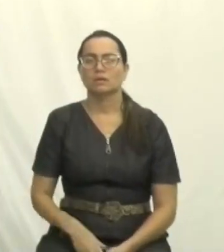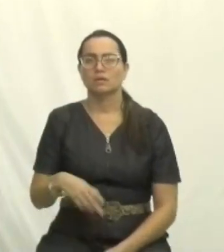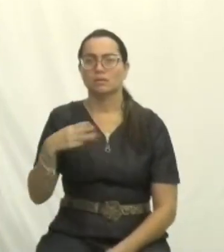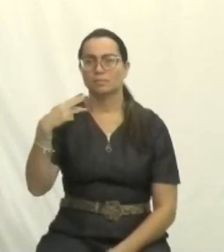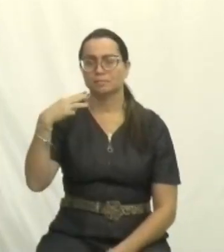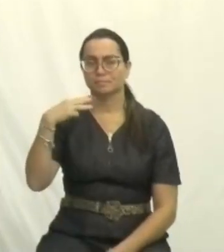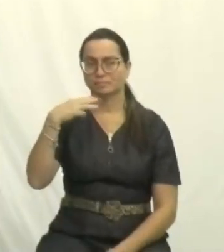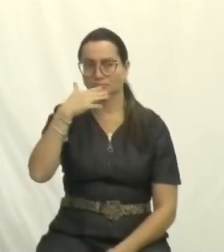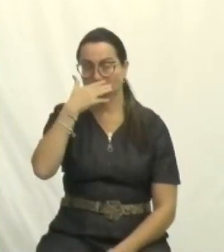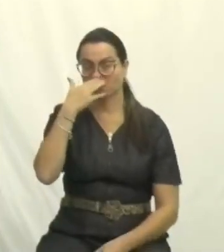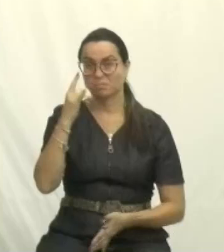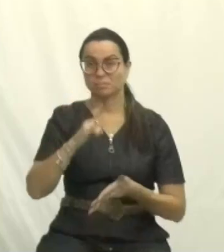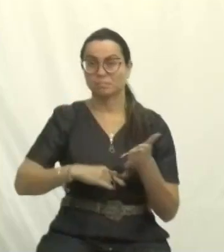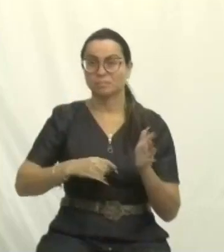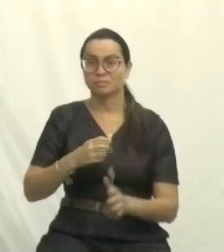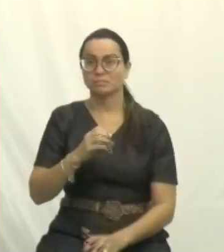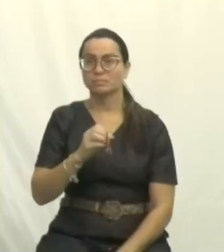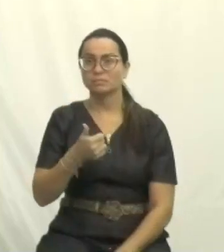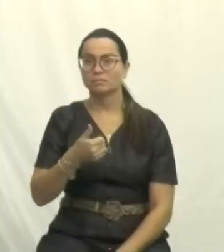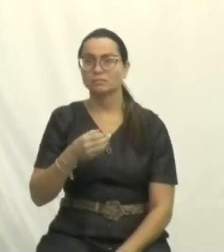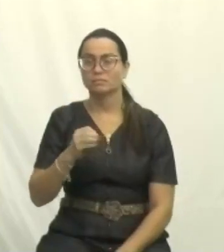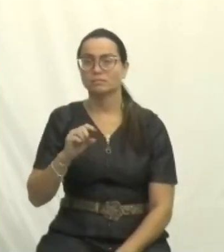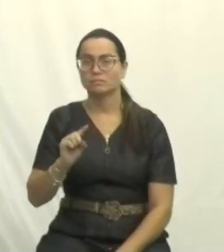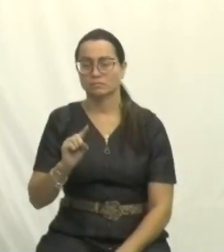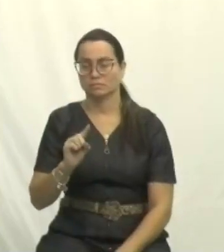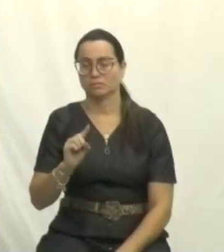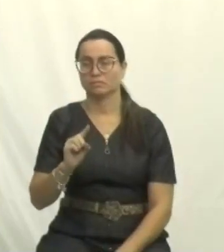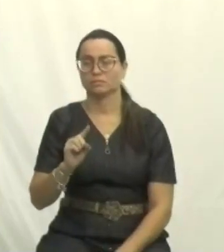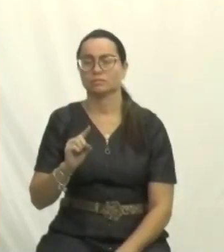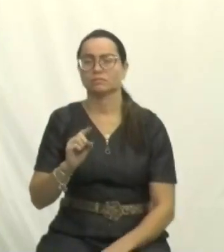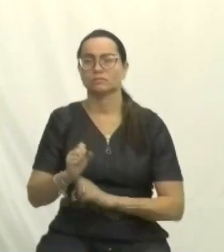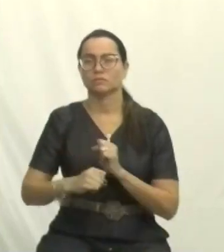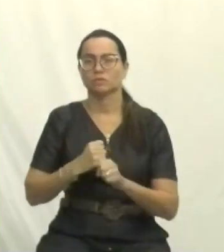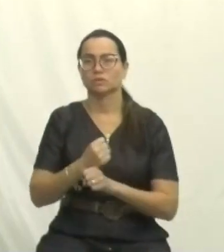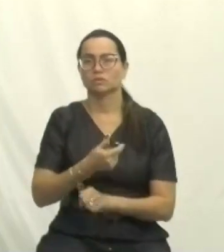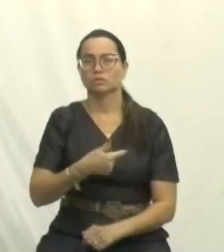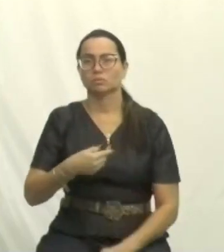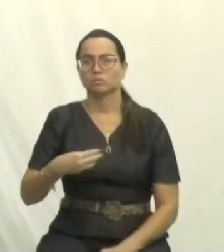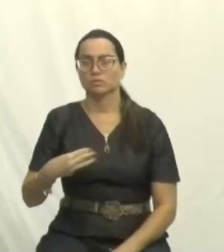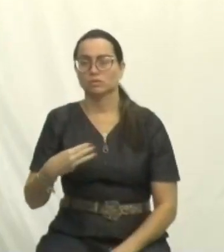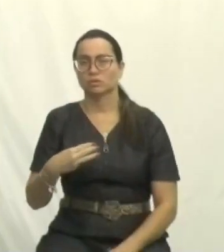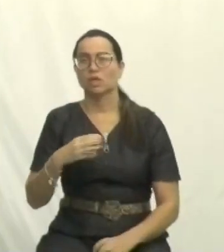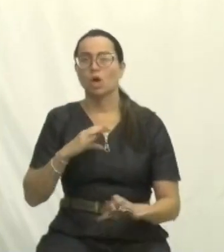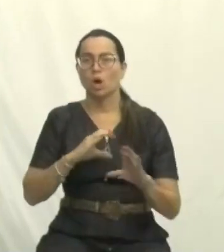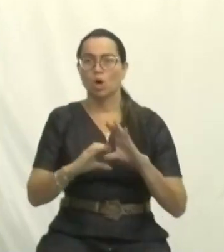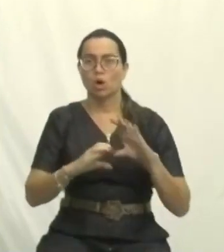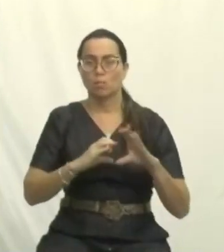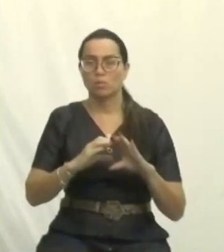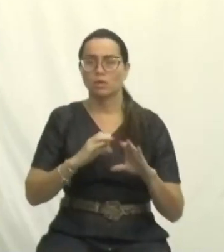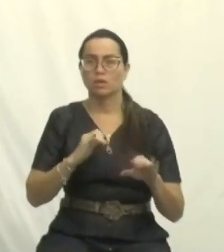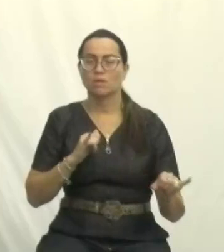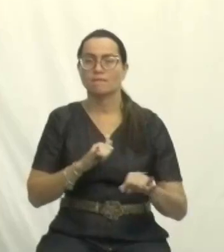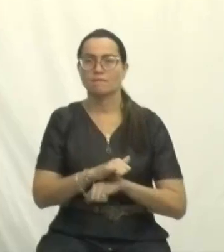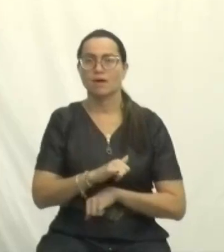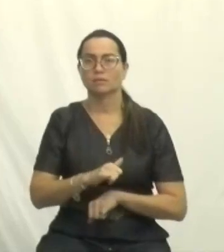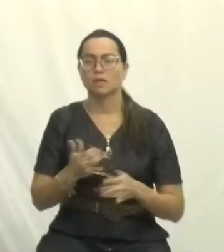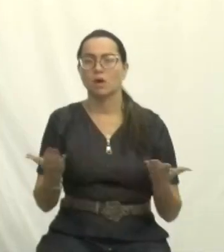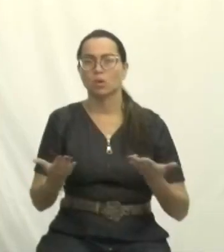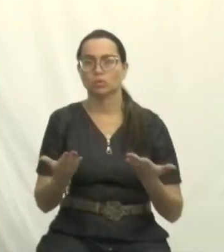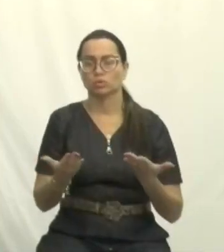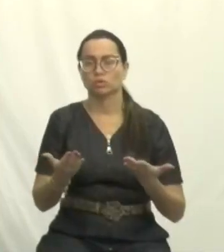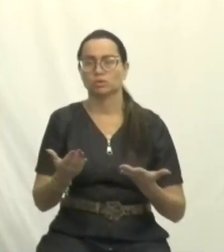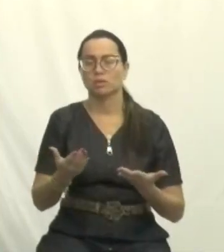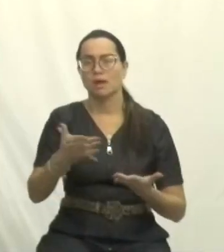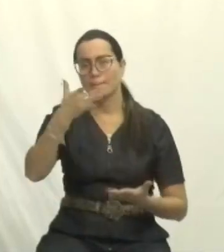Memorando número 101/2023, comunico e justifico a ausência da vereadora Giovanna Vito Mondardo na sessão ordinária do